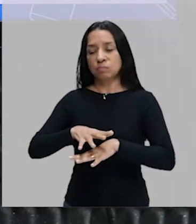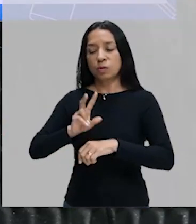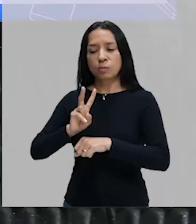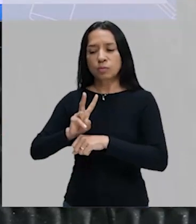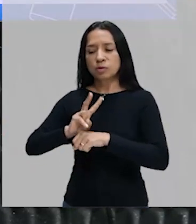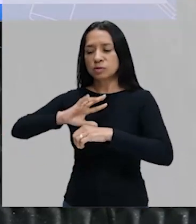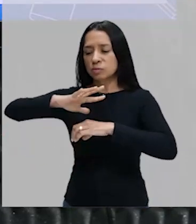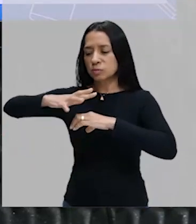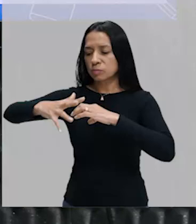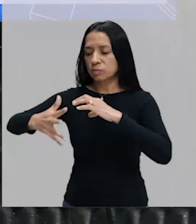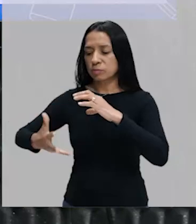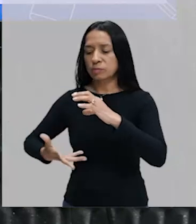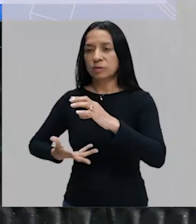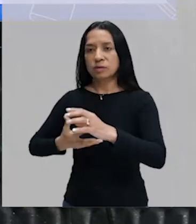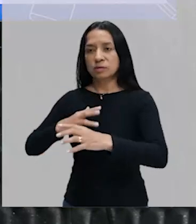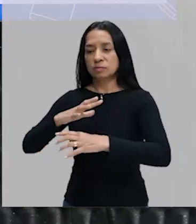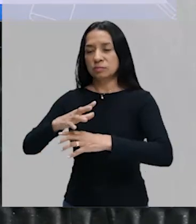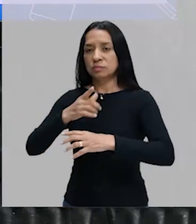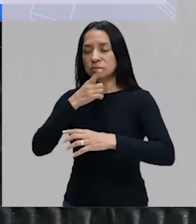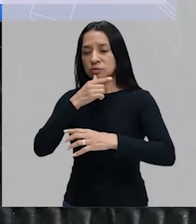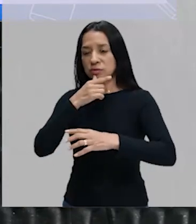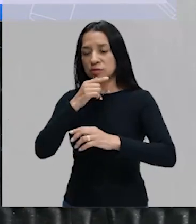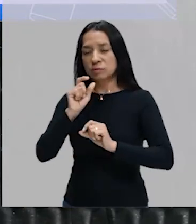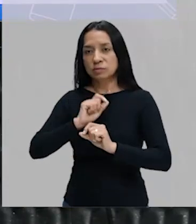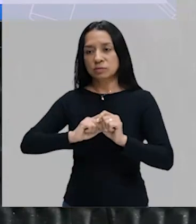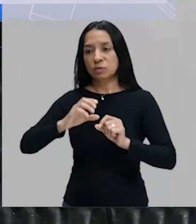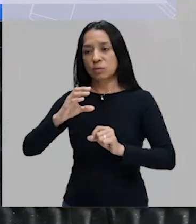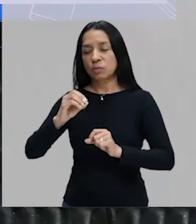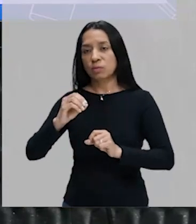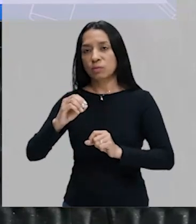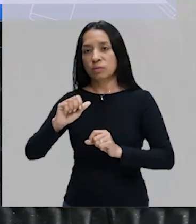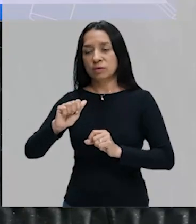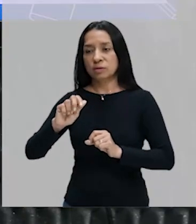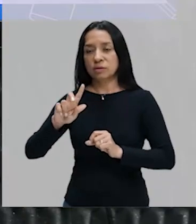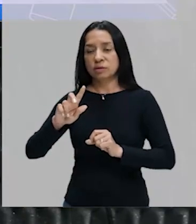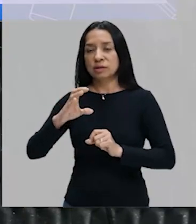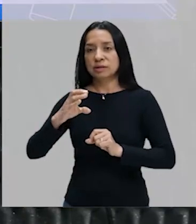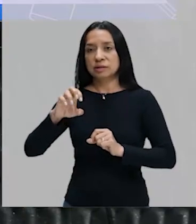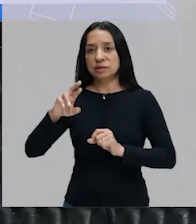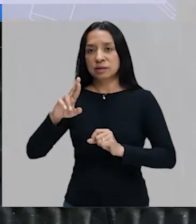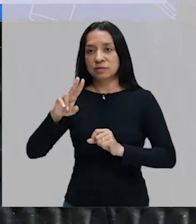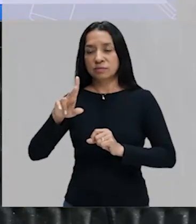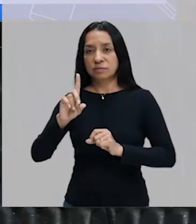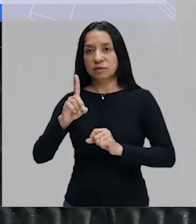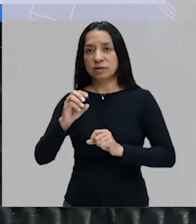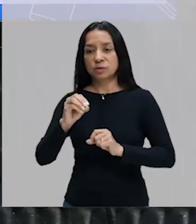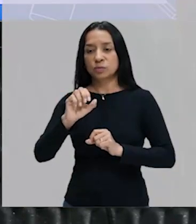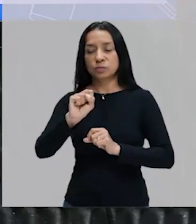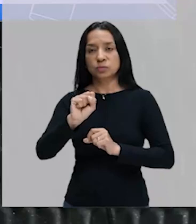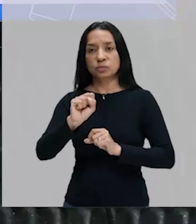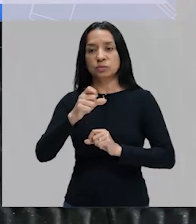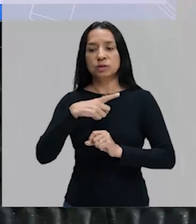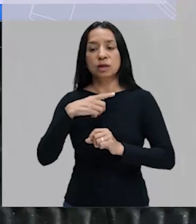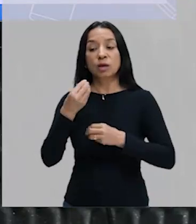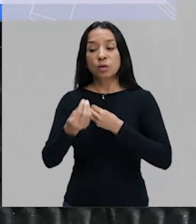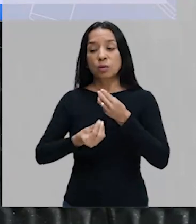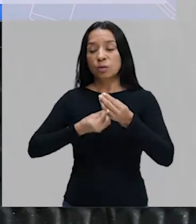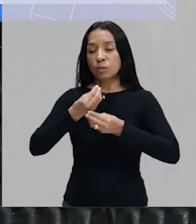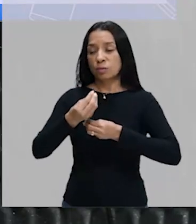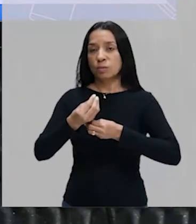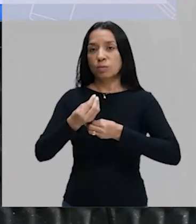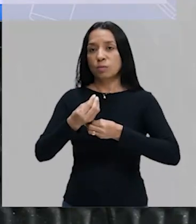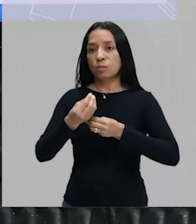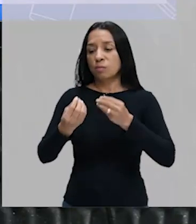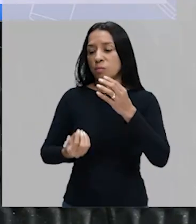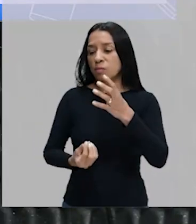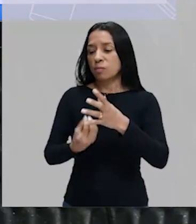uma membrana, né, de água. Nós chamamos de coacervados. Eles têm condições de promover multiplicação entre si.